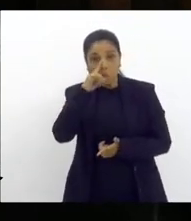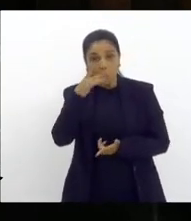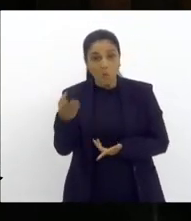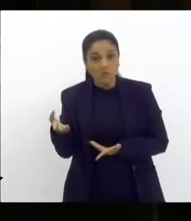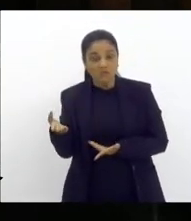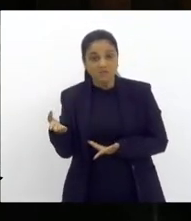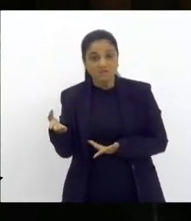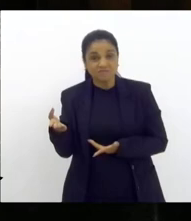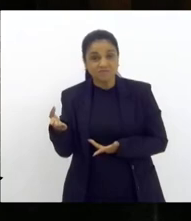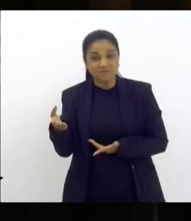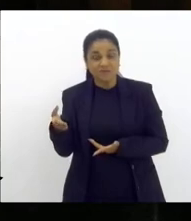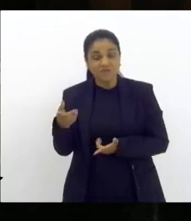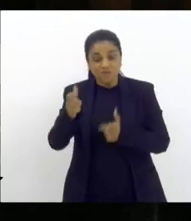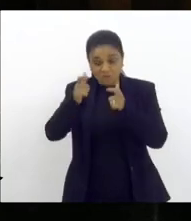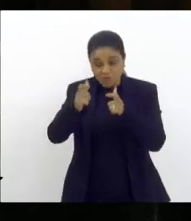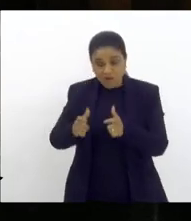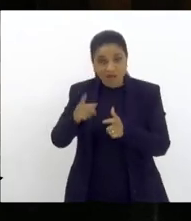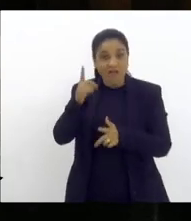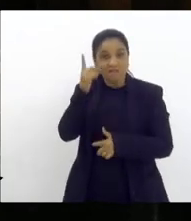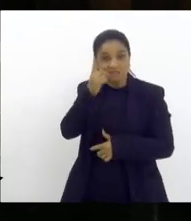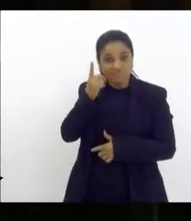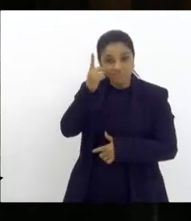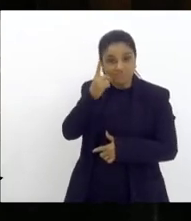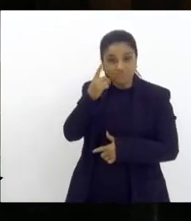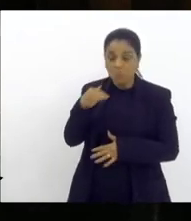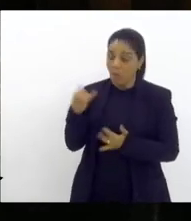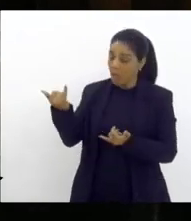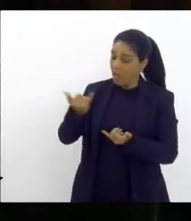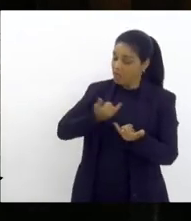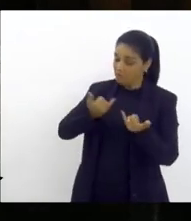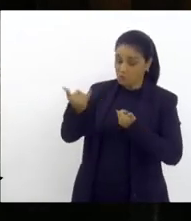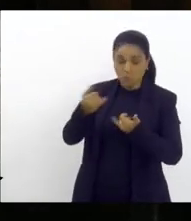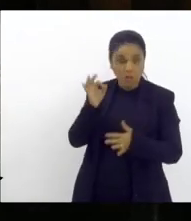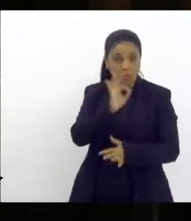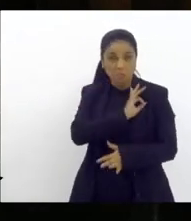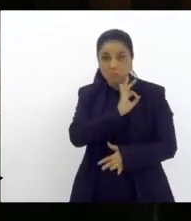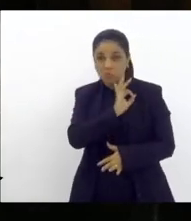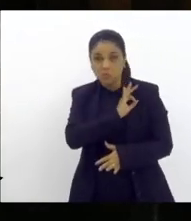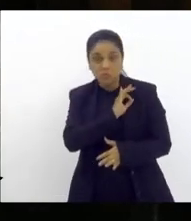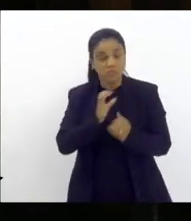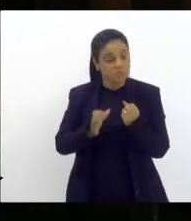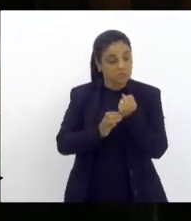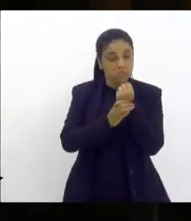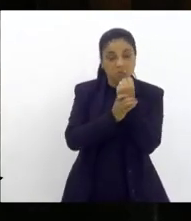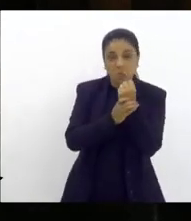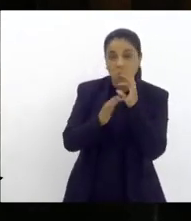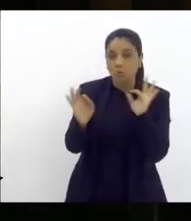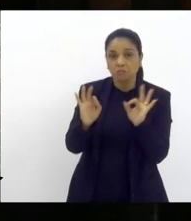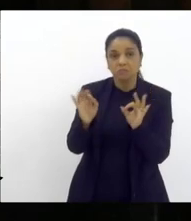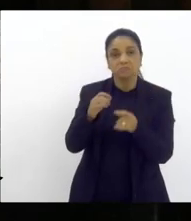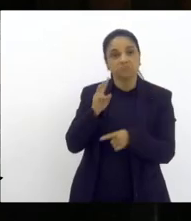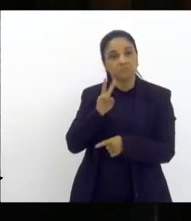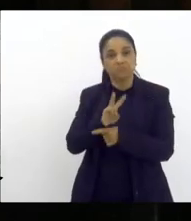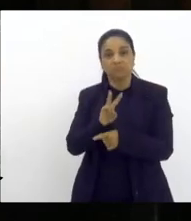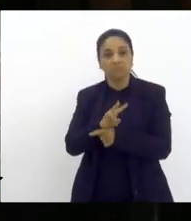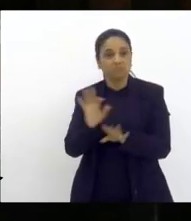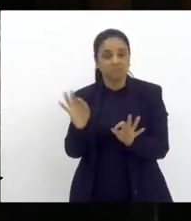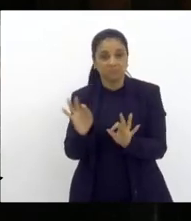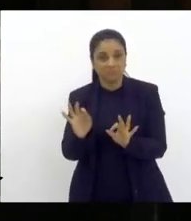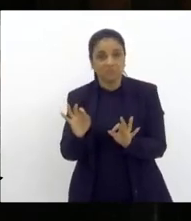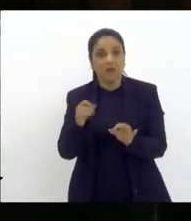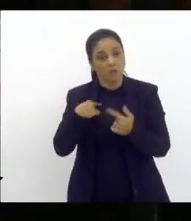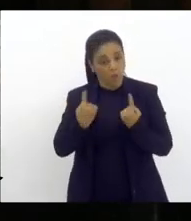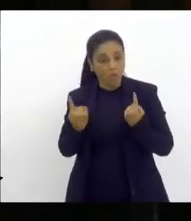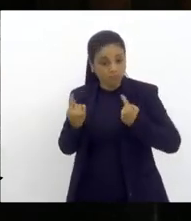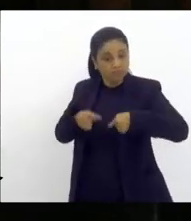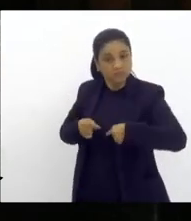foi lá Deputado Paul Bell sem avisar nada a ninguém sem comunicar a polícia sem aparato de segurança sem escolta agora eu faço